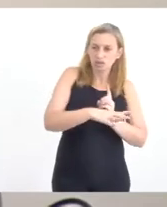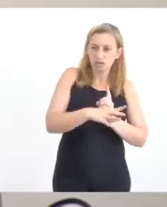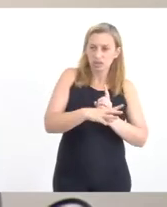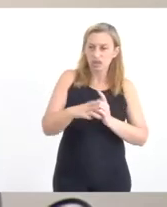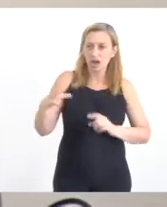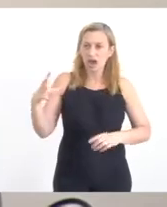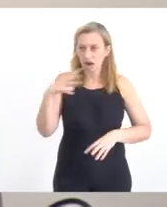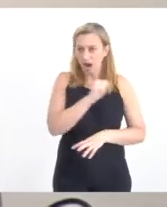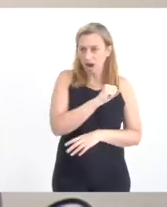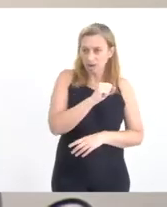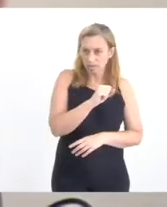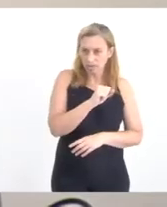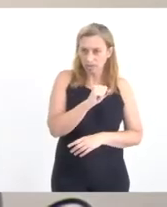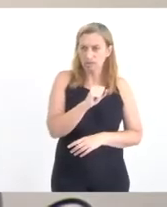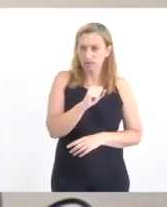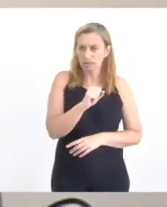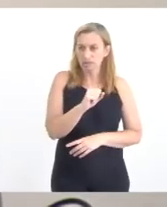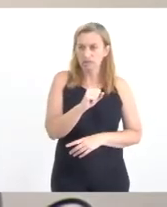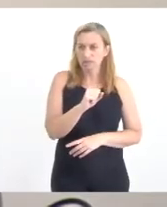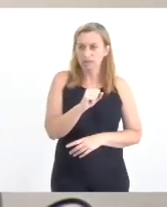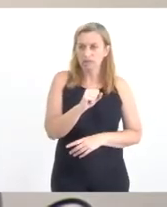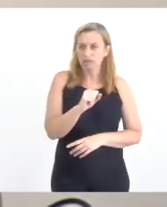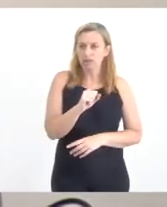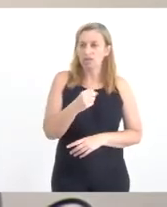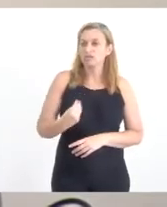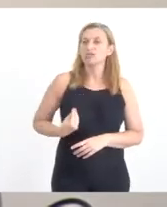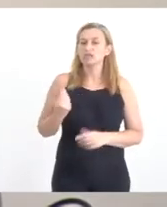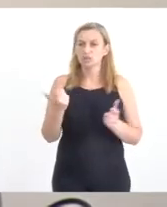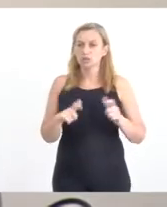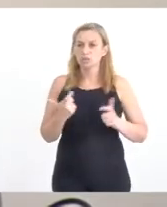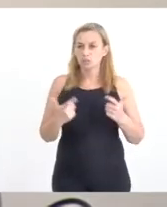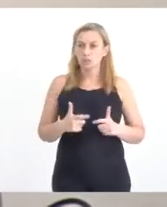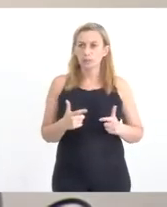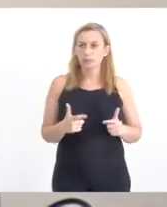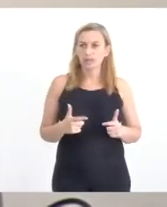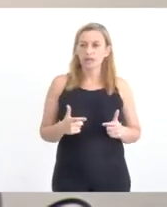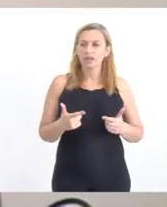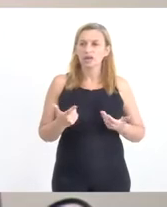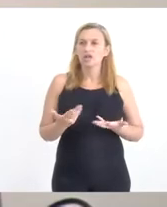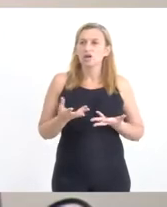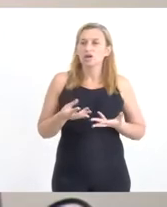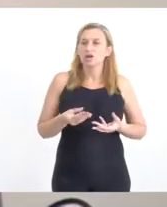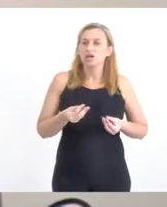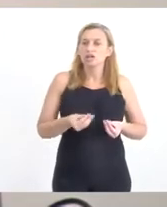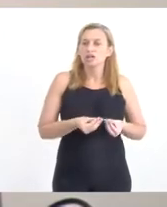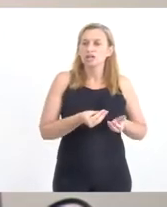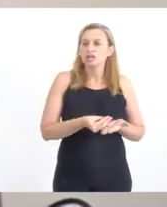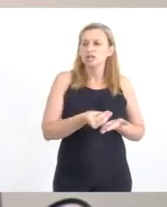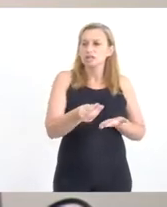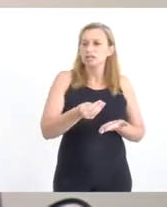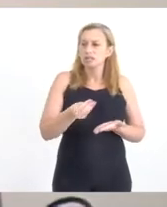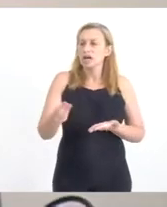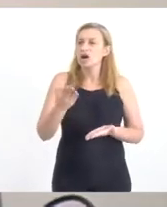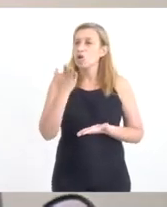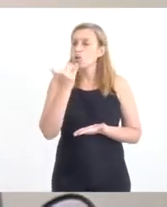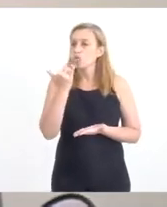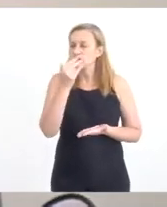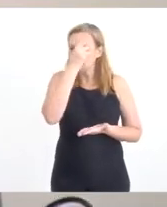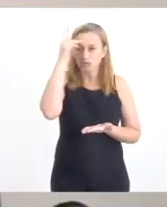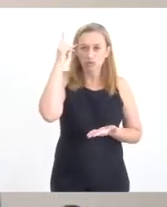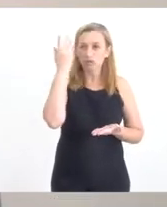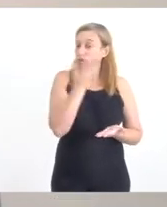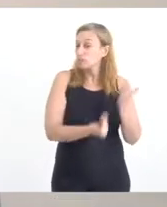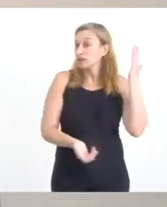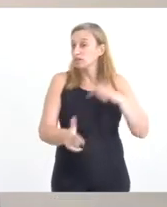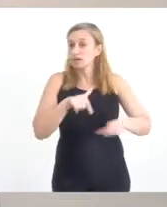civil potente que tá ocupando aqui esse espaço para tentar levar comida para quem tinha perdido o emprego e não tinha que